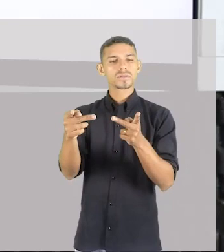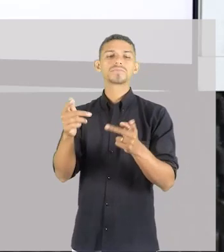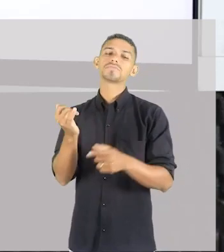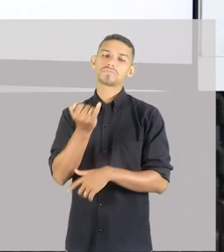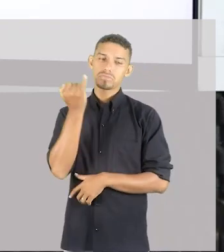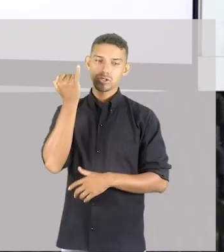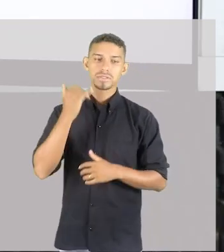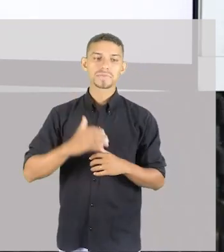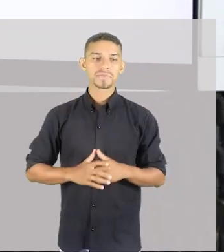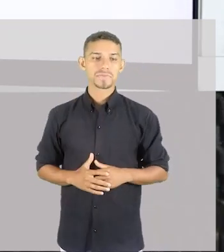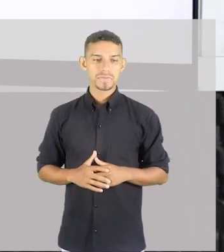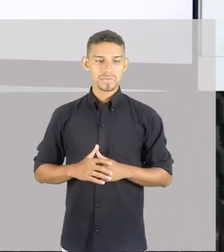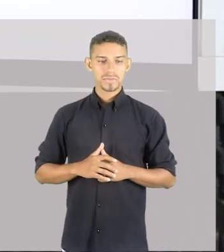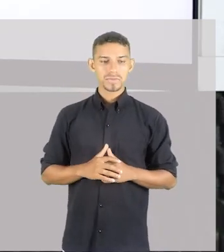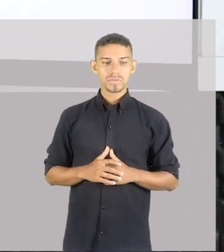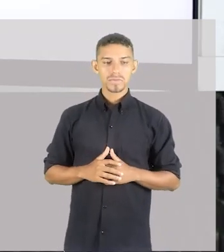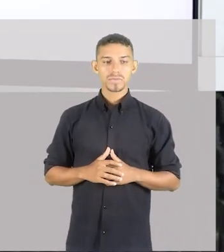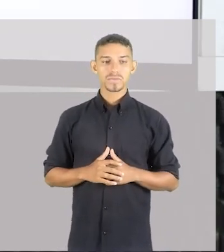muito a pena.